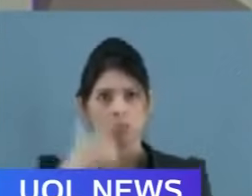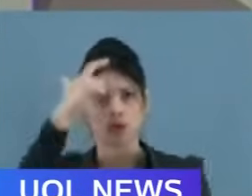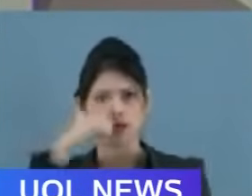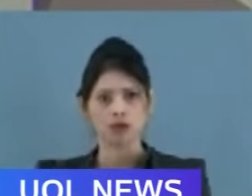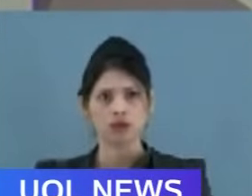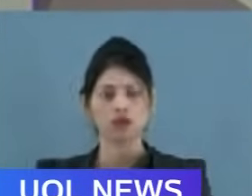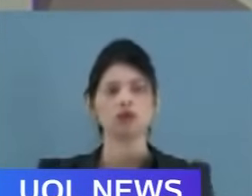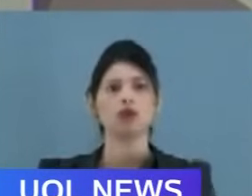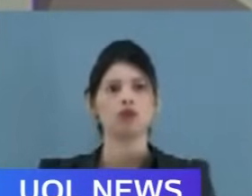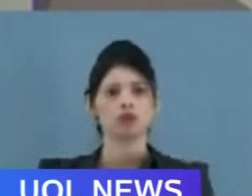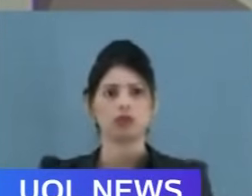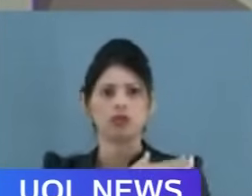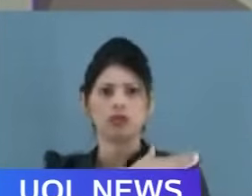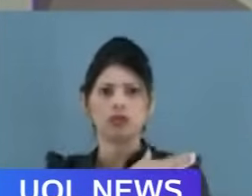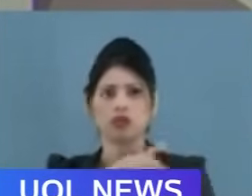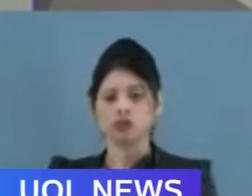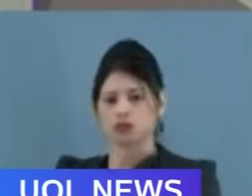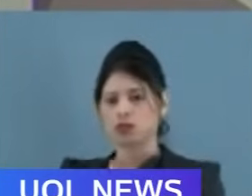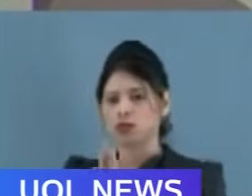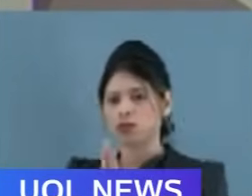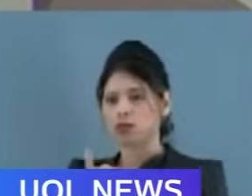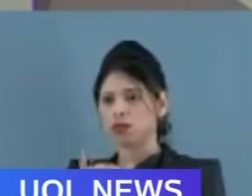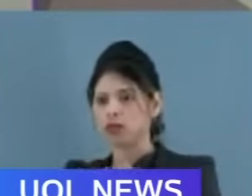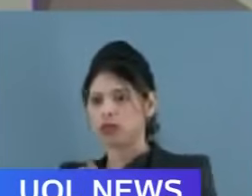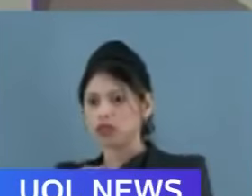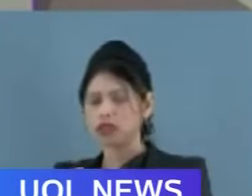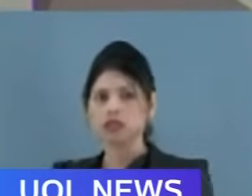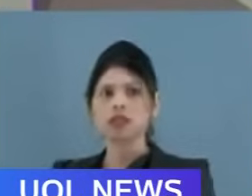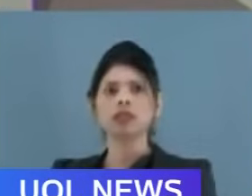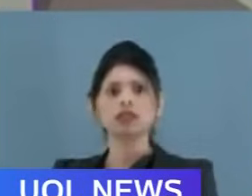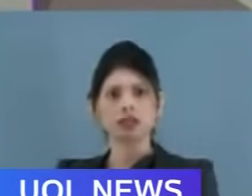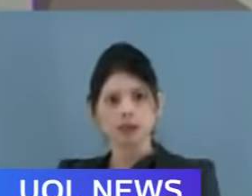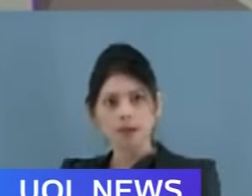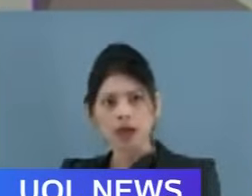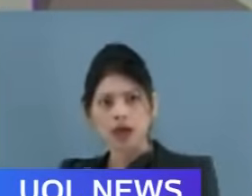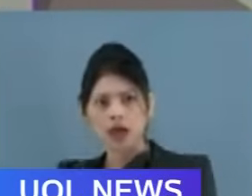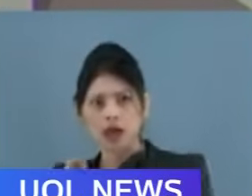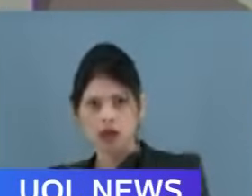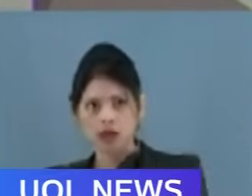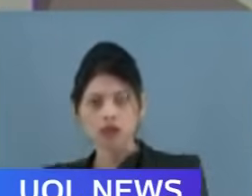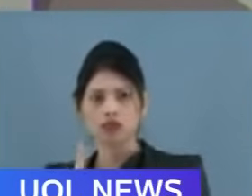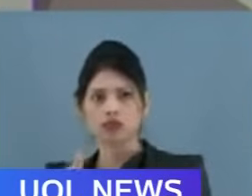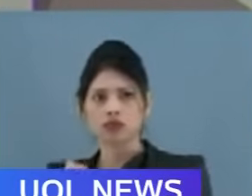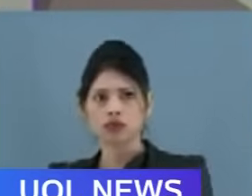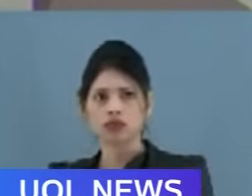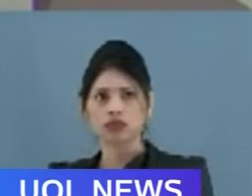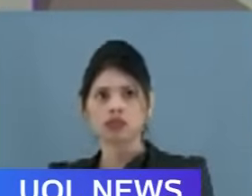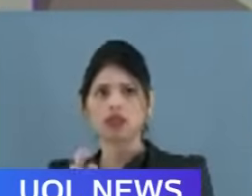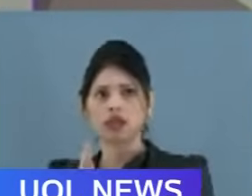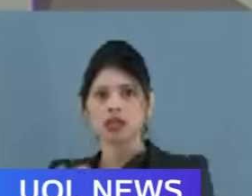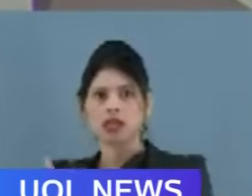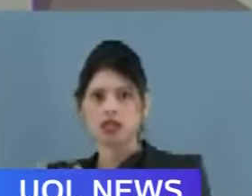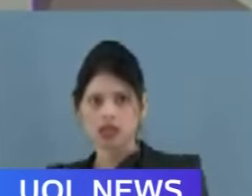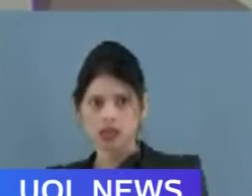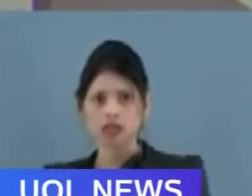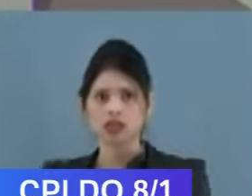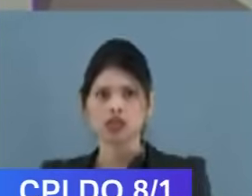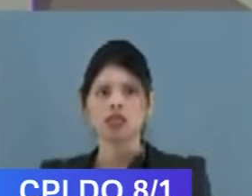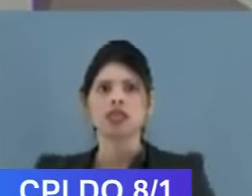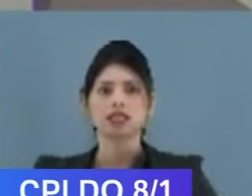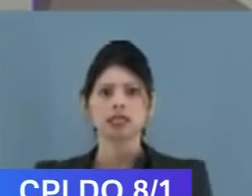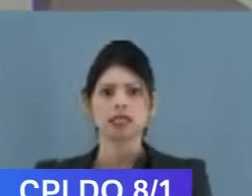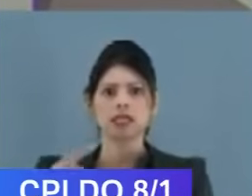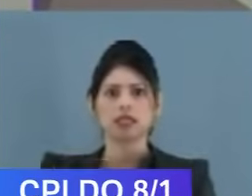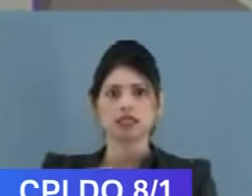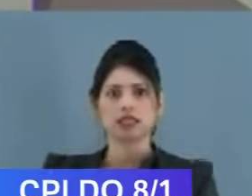também que a própria relatora quer a quebra de sigilo bancário dele, porque quer saber mais detalhes de toda essa transação, tanto dinheiro indo e